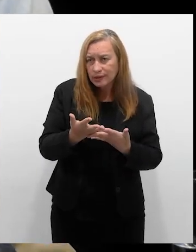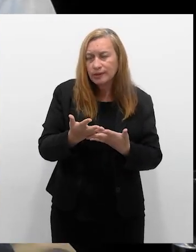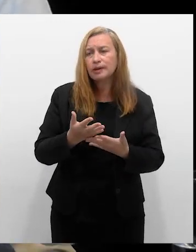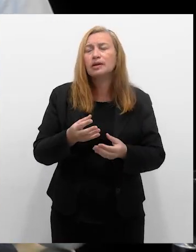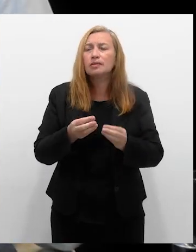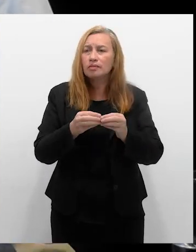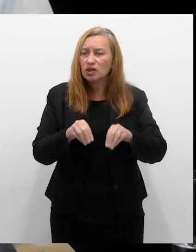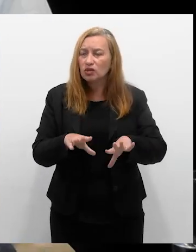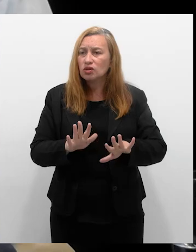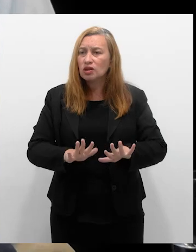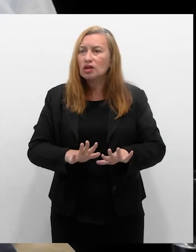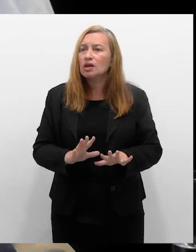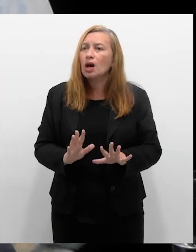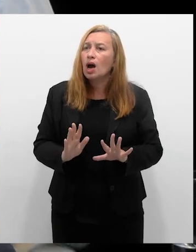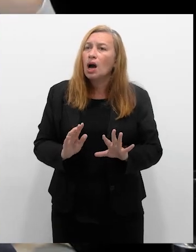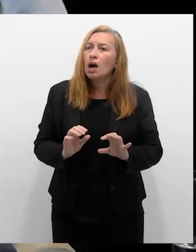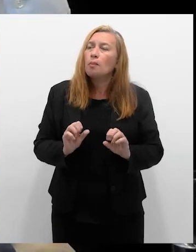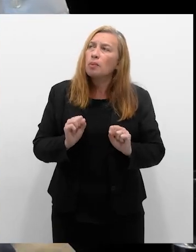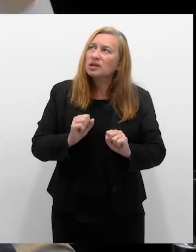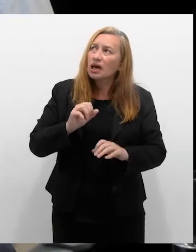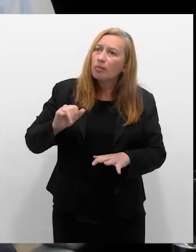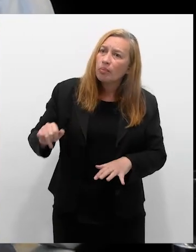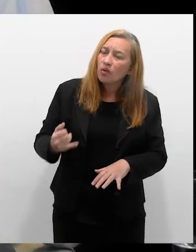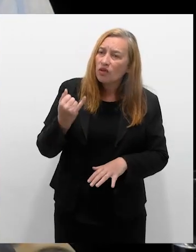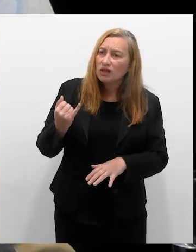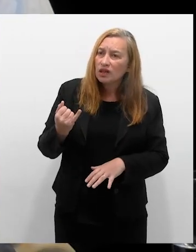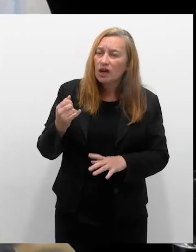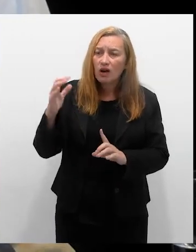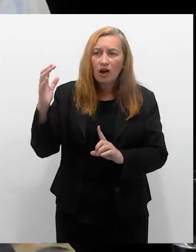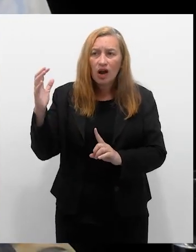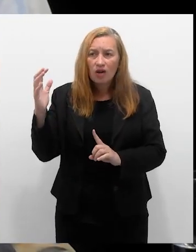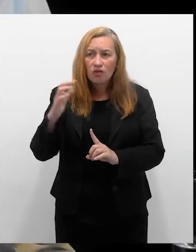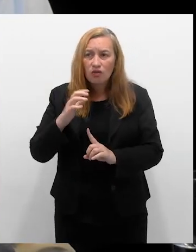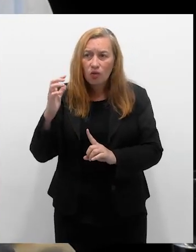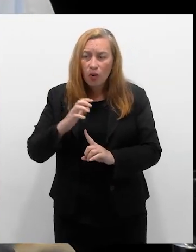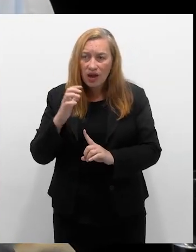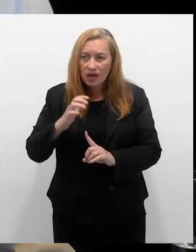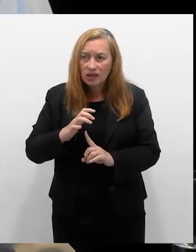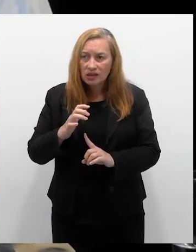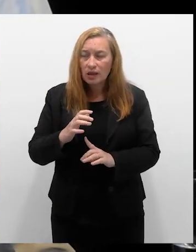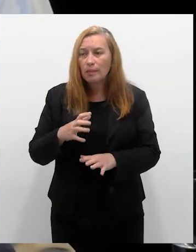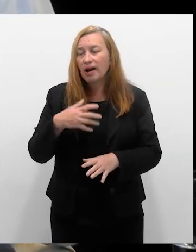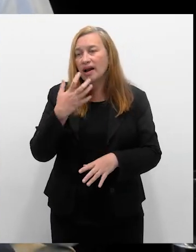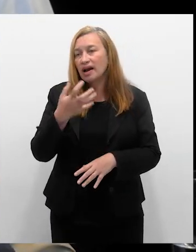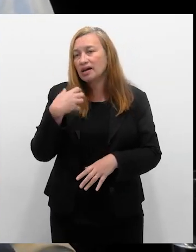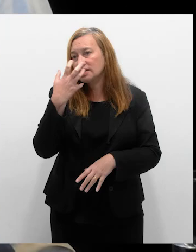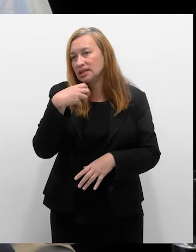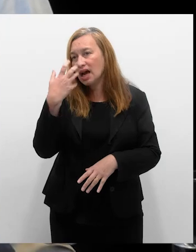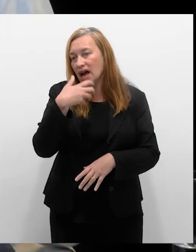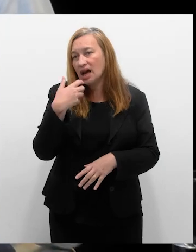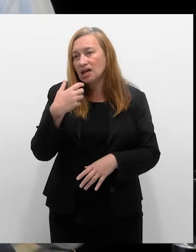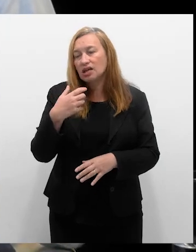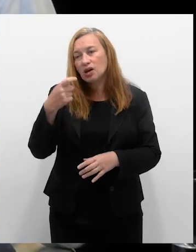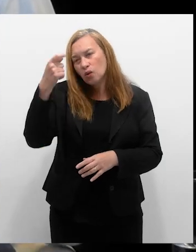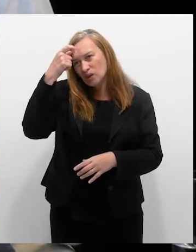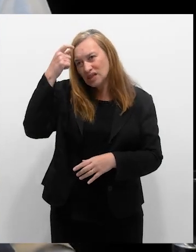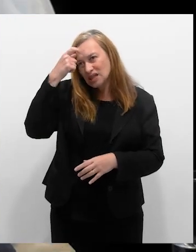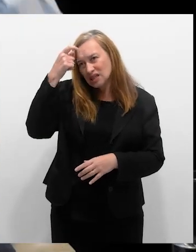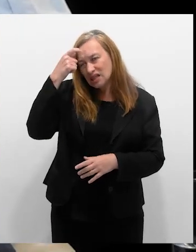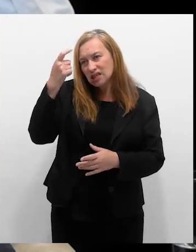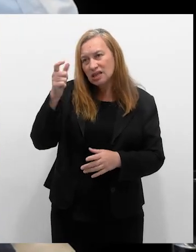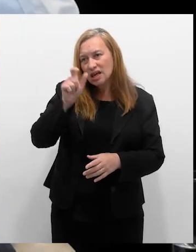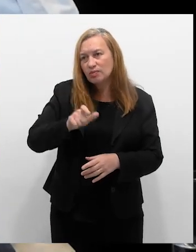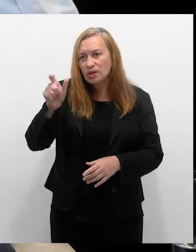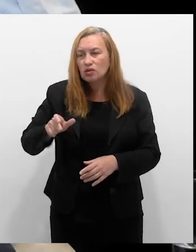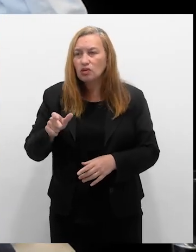altamente questionável, tá? Elas poderiam aproveitar a sua influência para cantar algo que conscientize